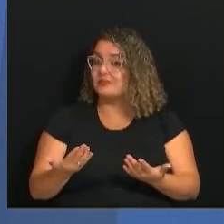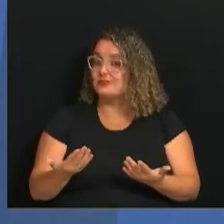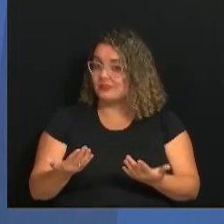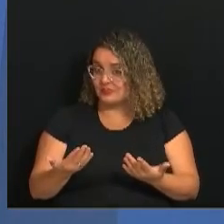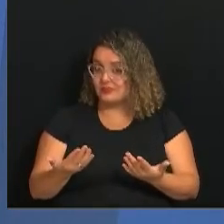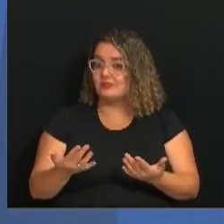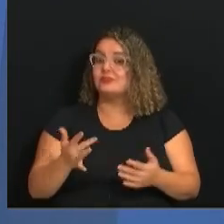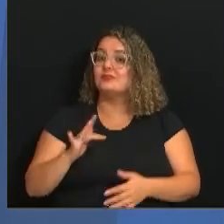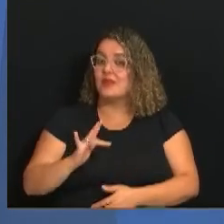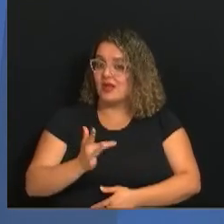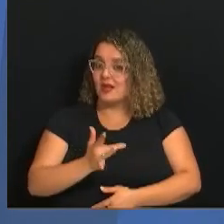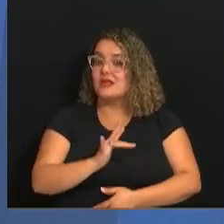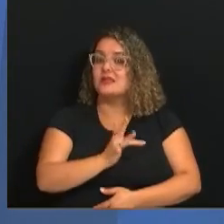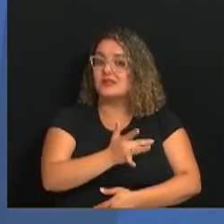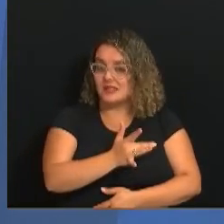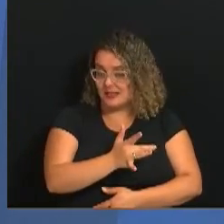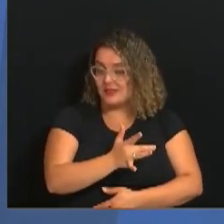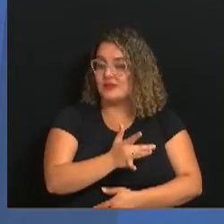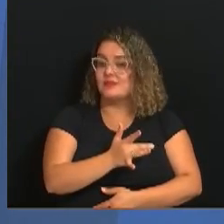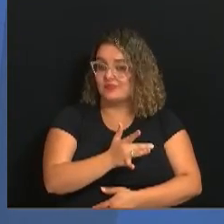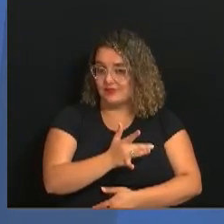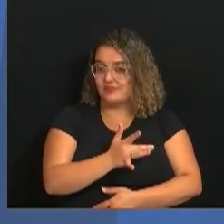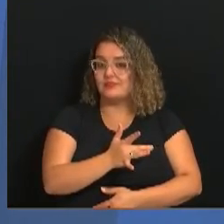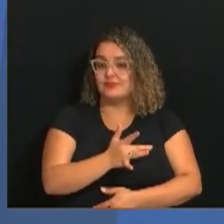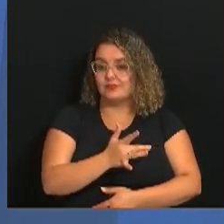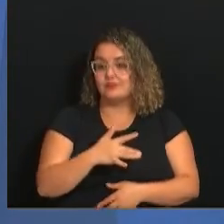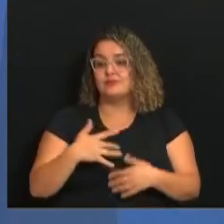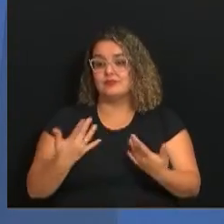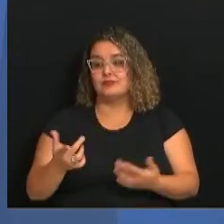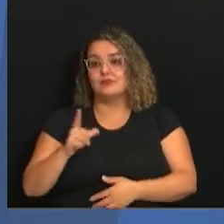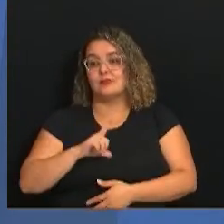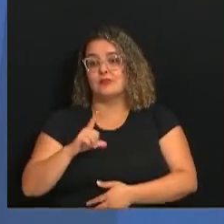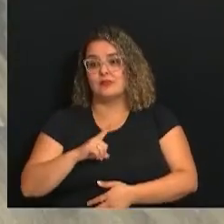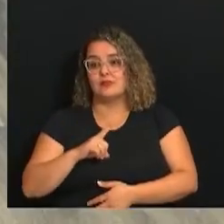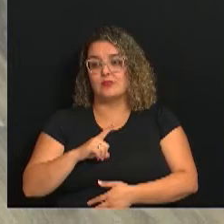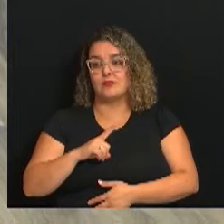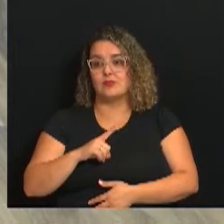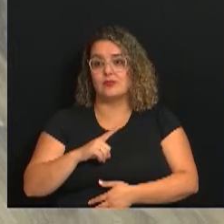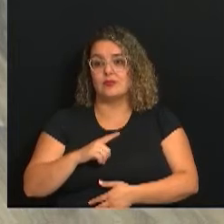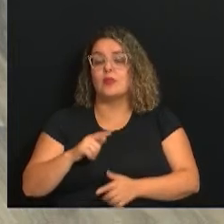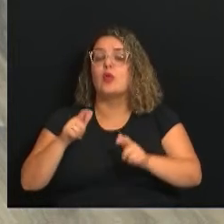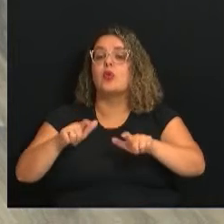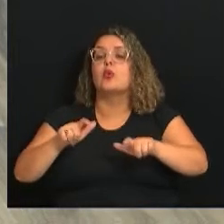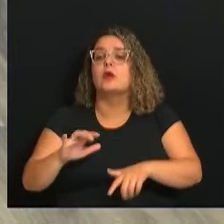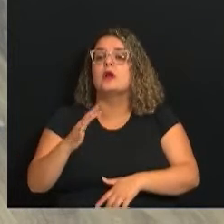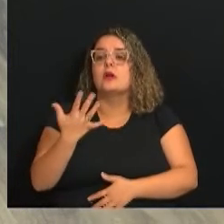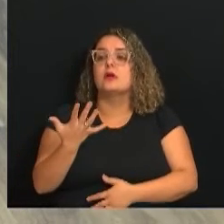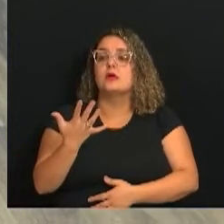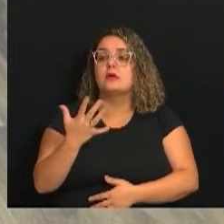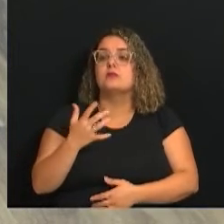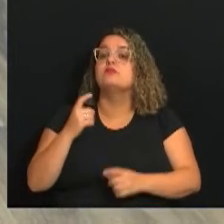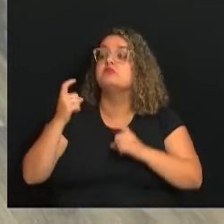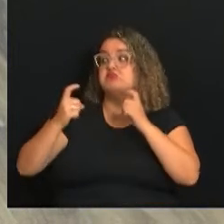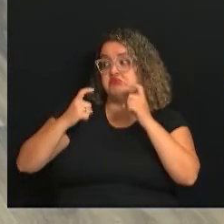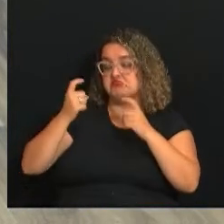984.777 pessoas já estão imunizadas com as 2 doses. Temos ainda